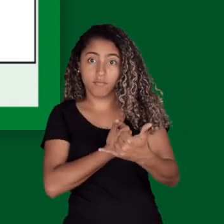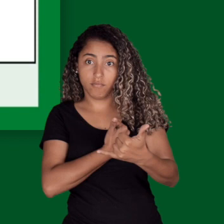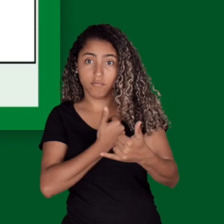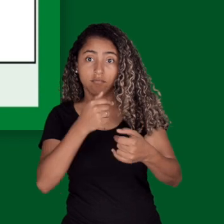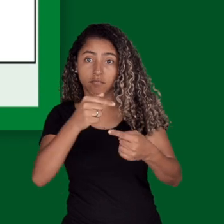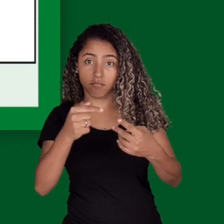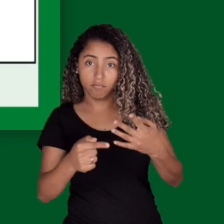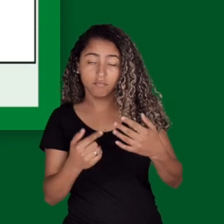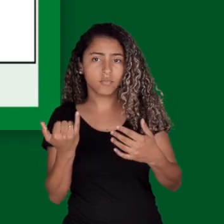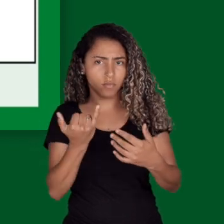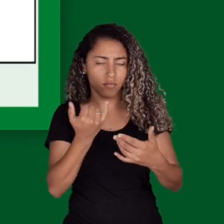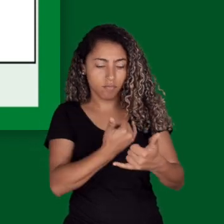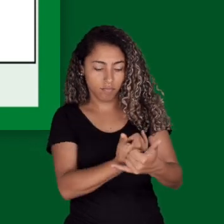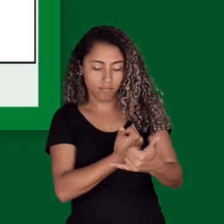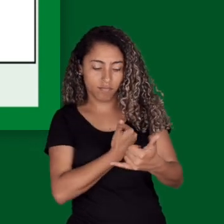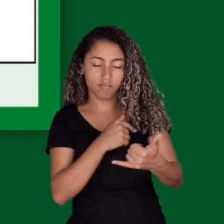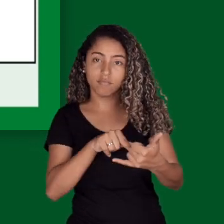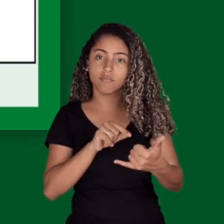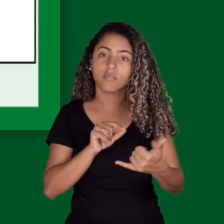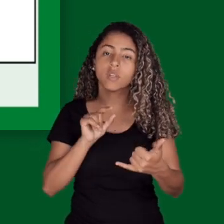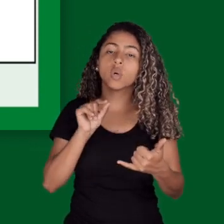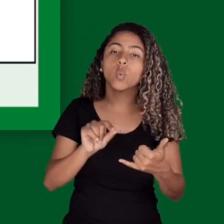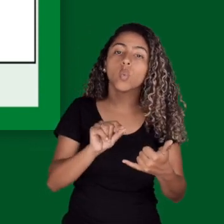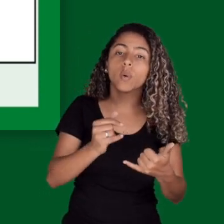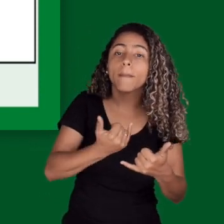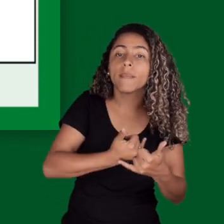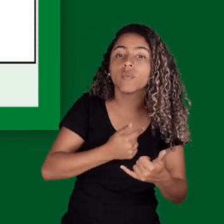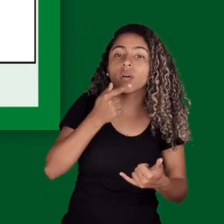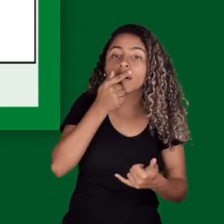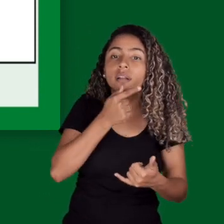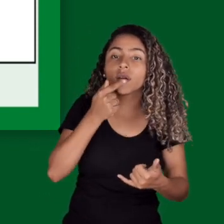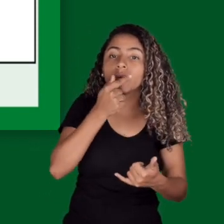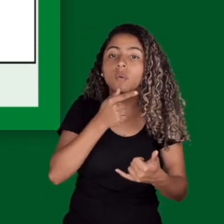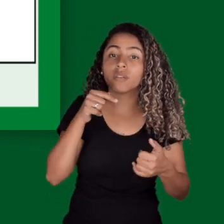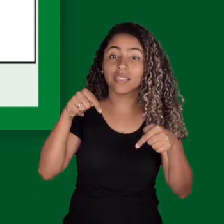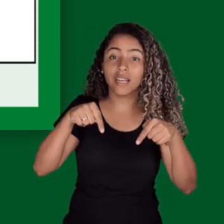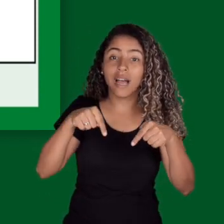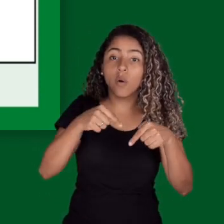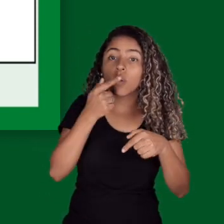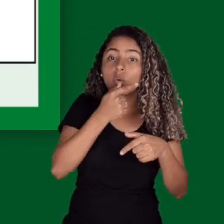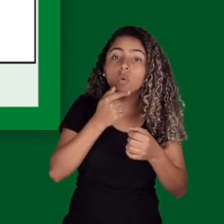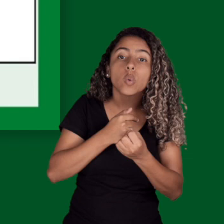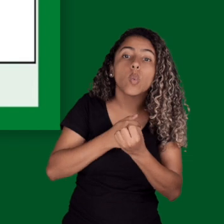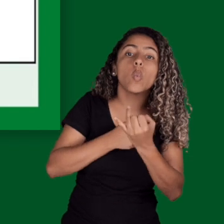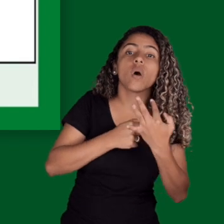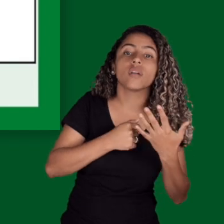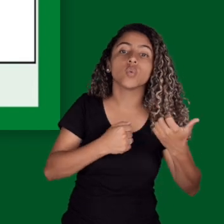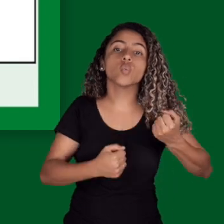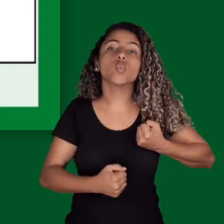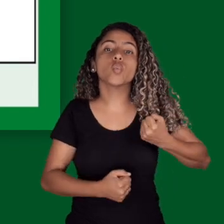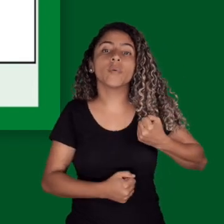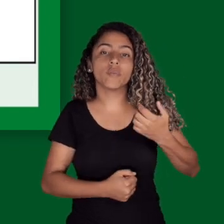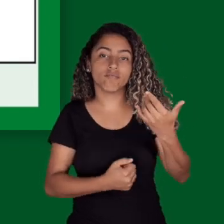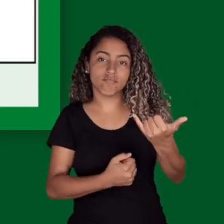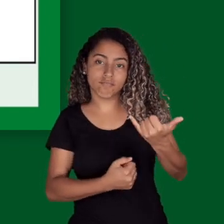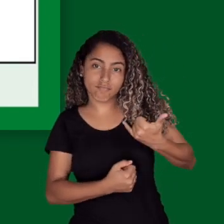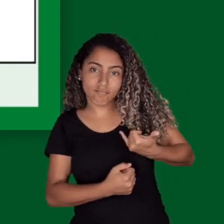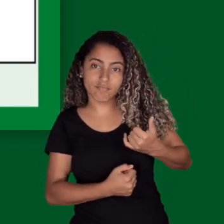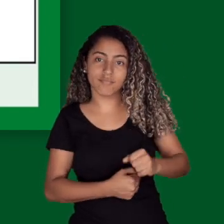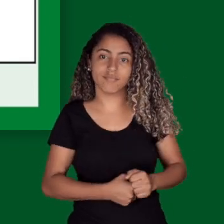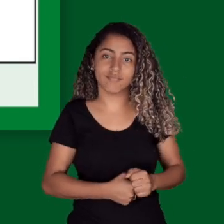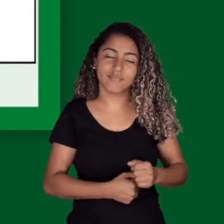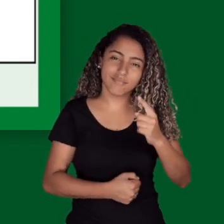informações importantes nesse leitor. Então, a gente vai ter a leitura da glicose atual, através de um valor